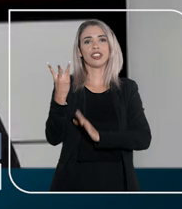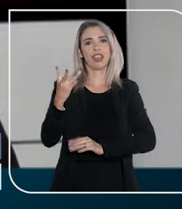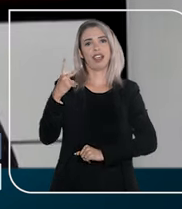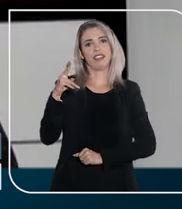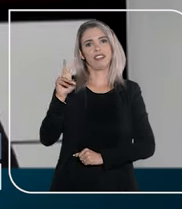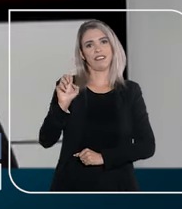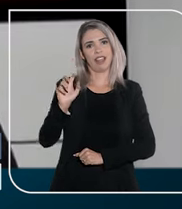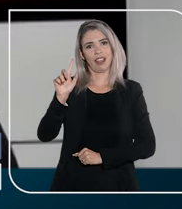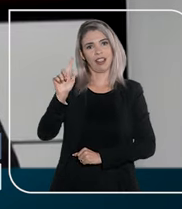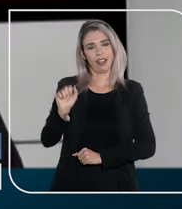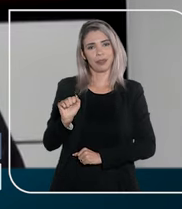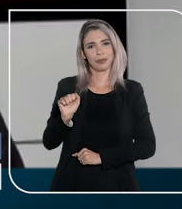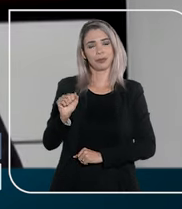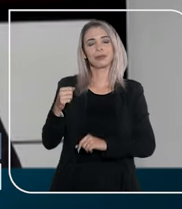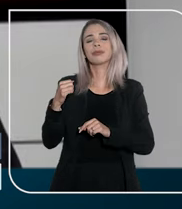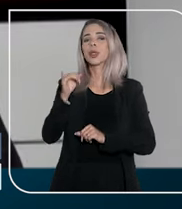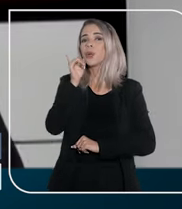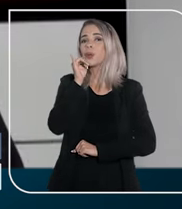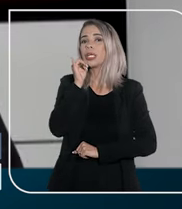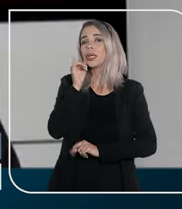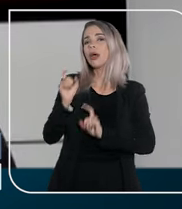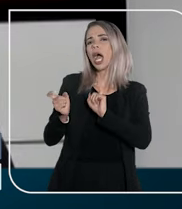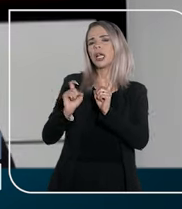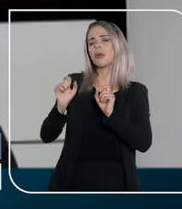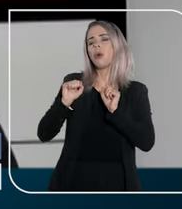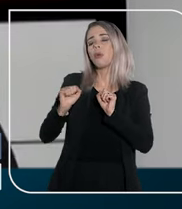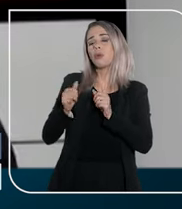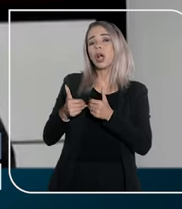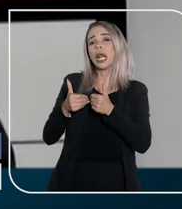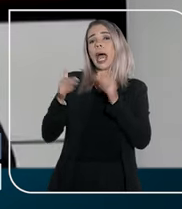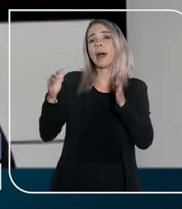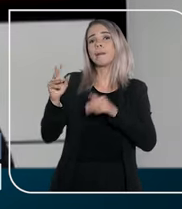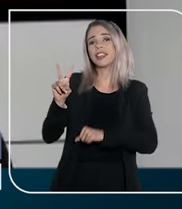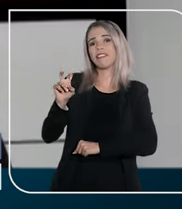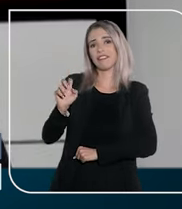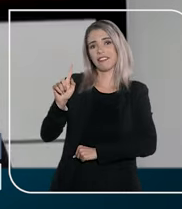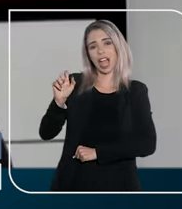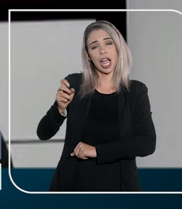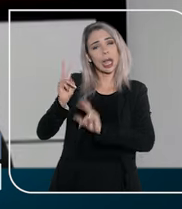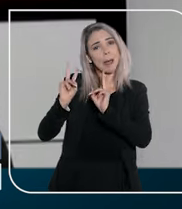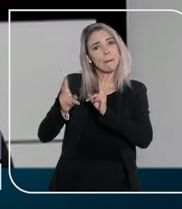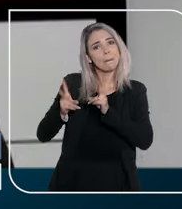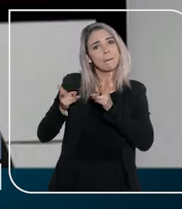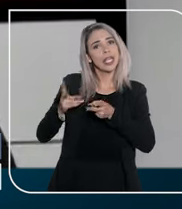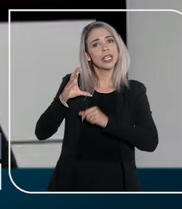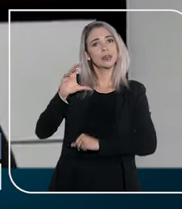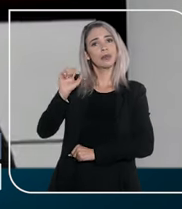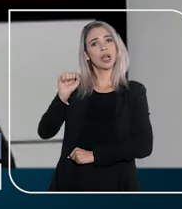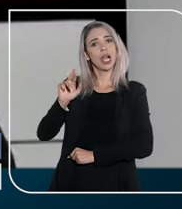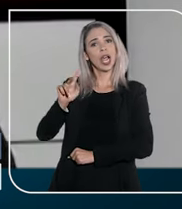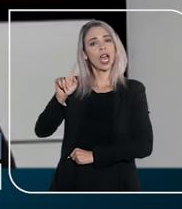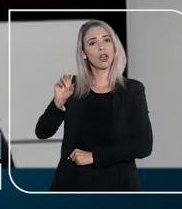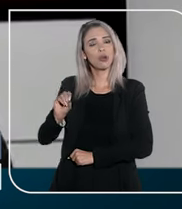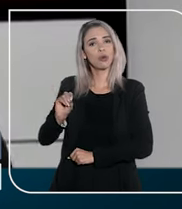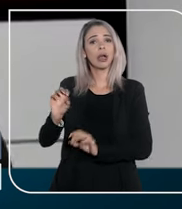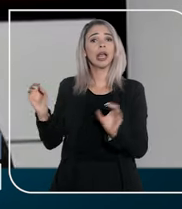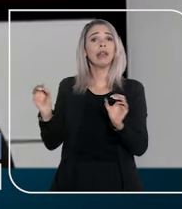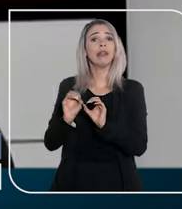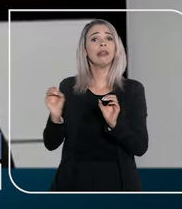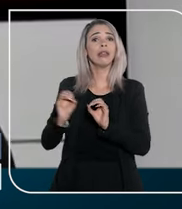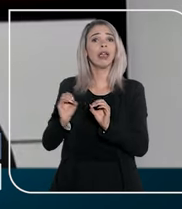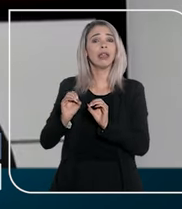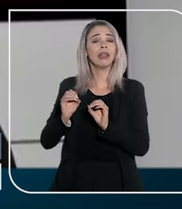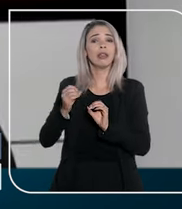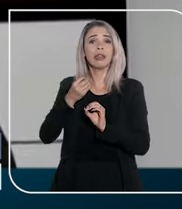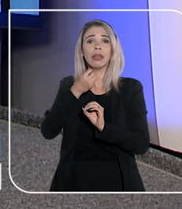administrador poderia simplesmente abrir uma vaga para cada região, sendo o mesmo cargo a ser provido, e ninguém seria beneficiado dessa ação